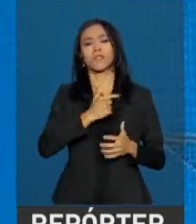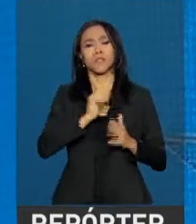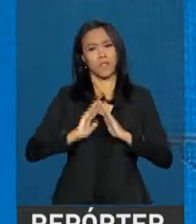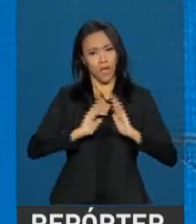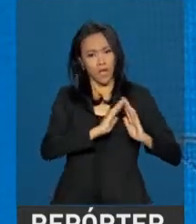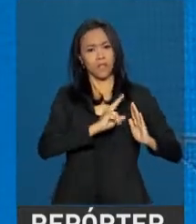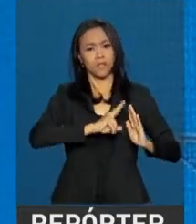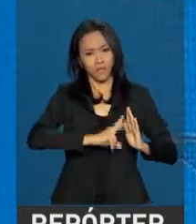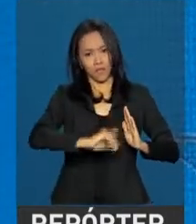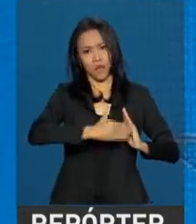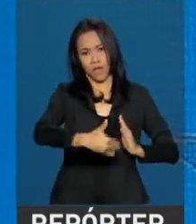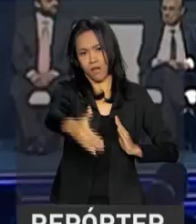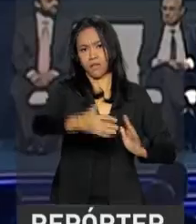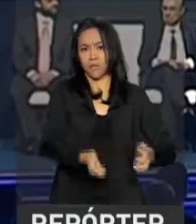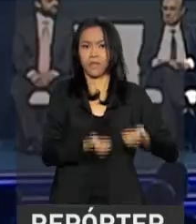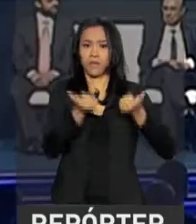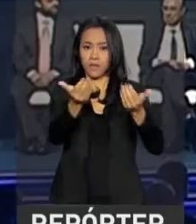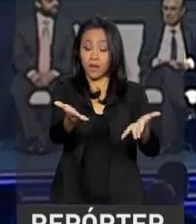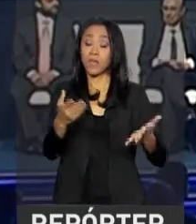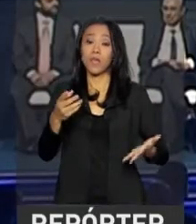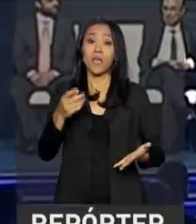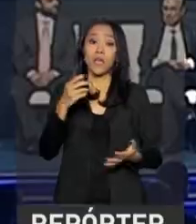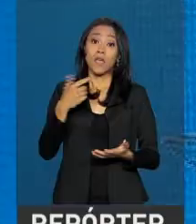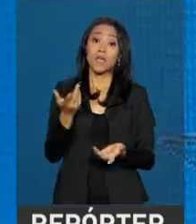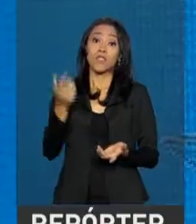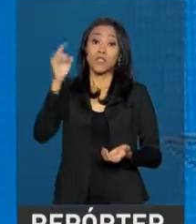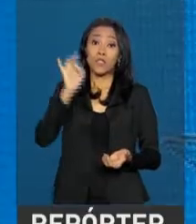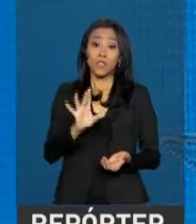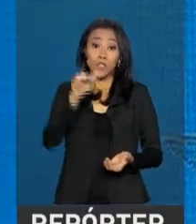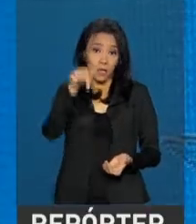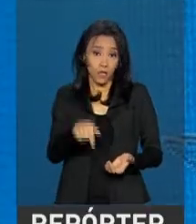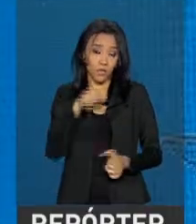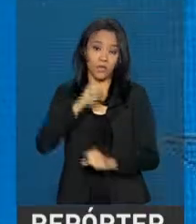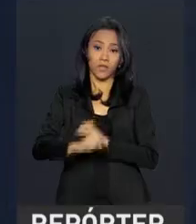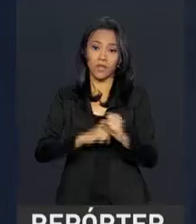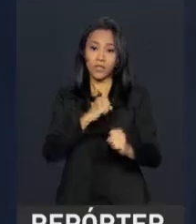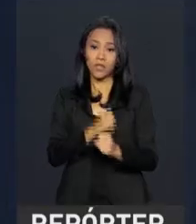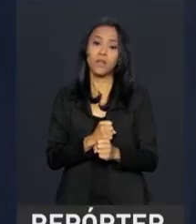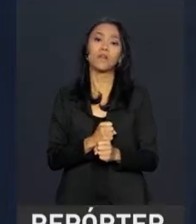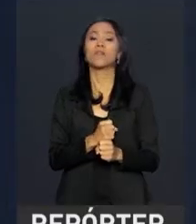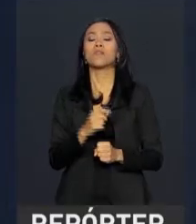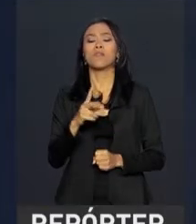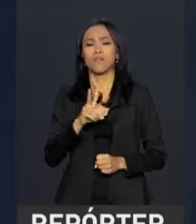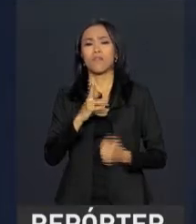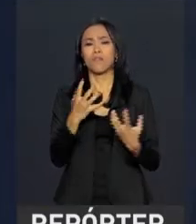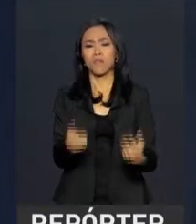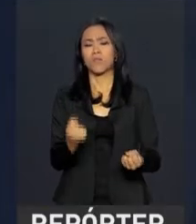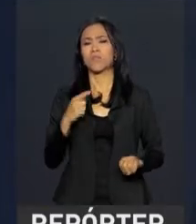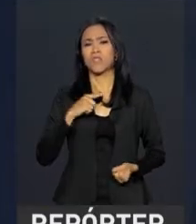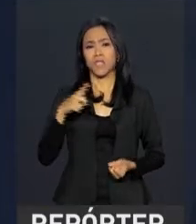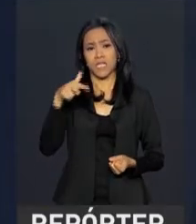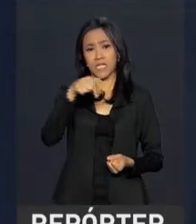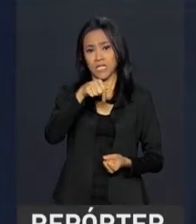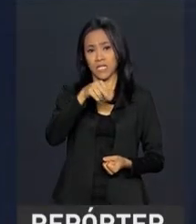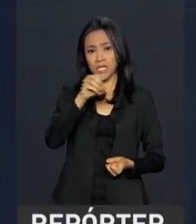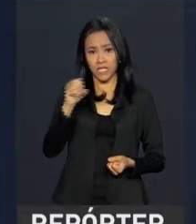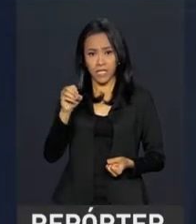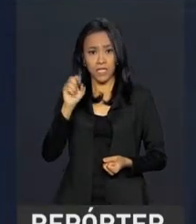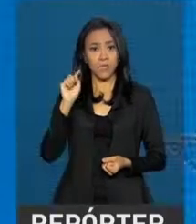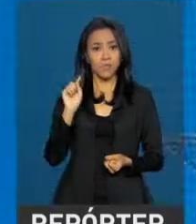programa que não parou só neste ano onde nós teremos cerca de 600 ou 700 mil